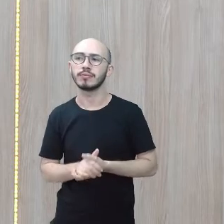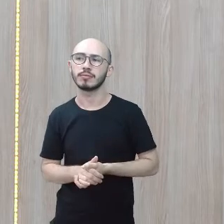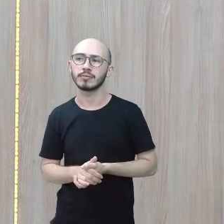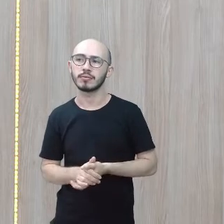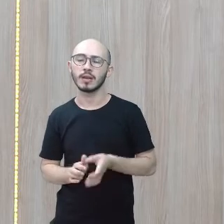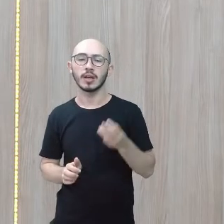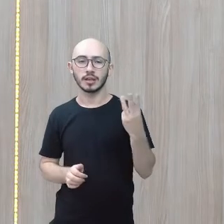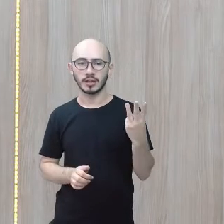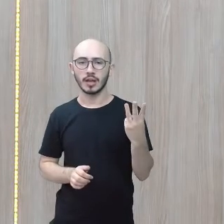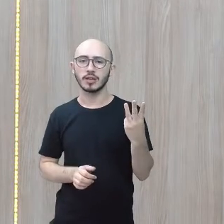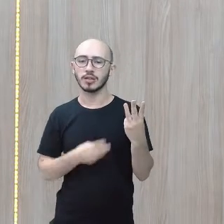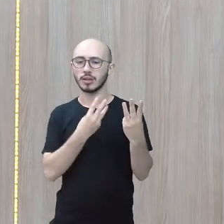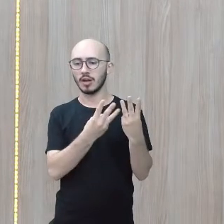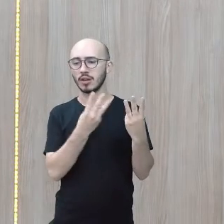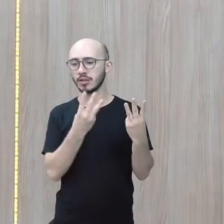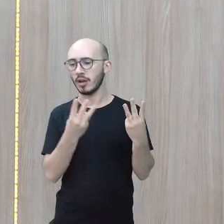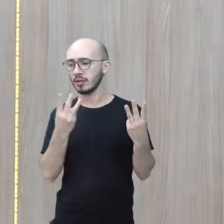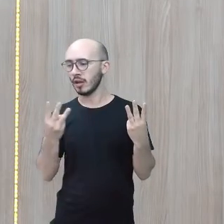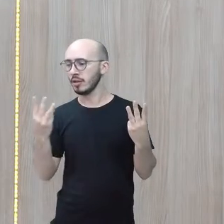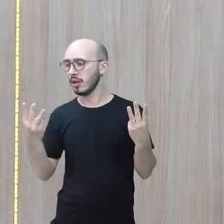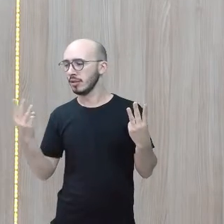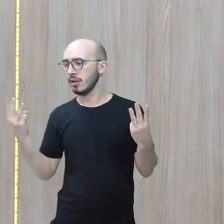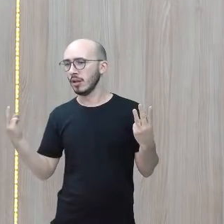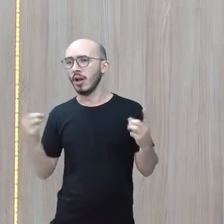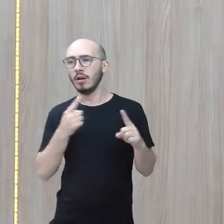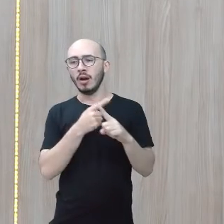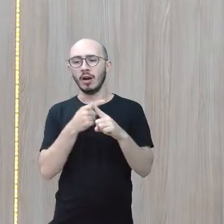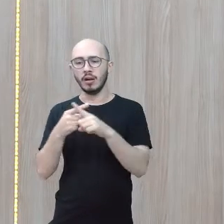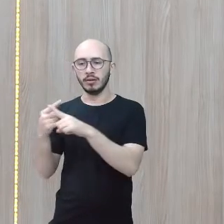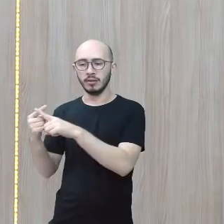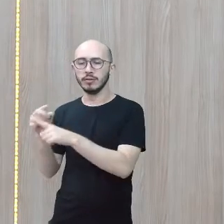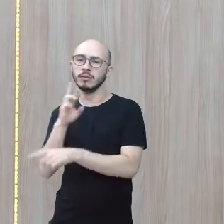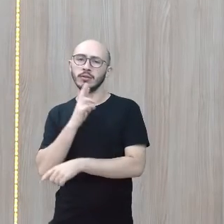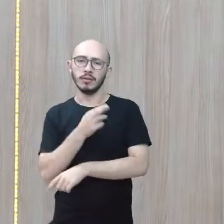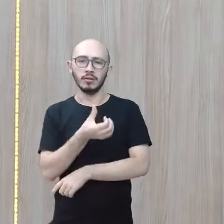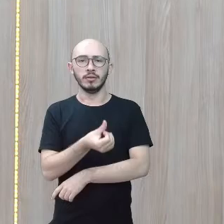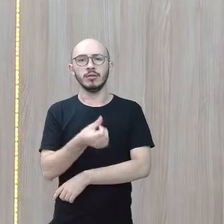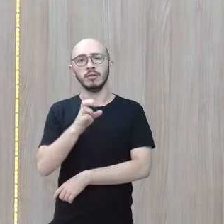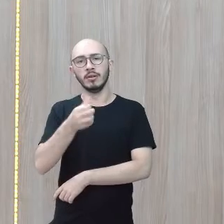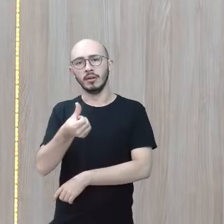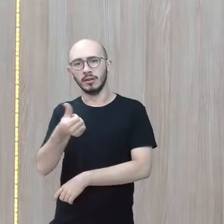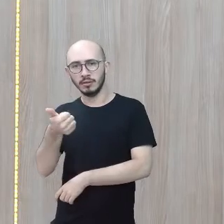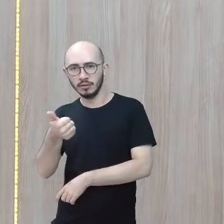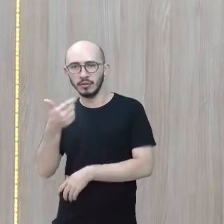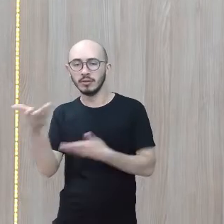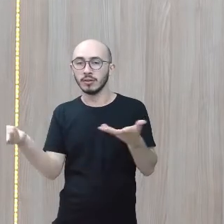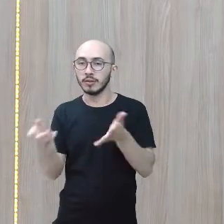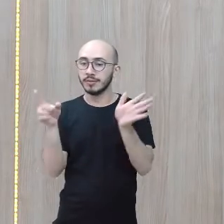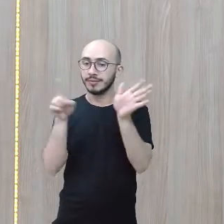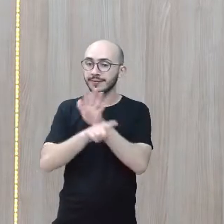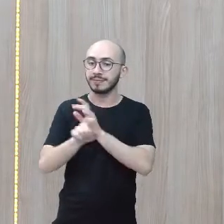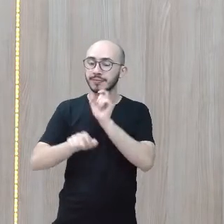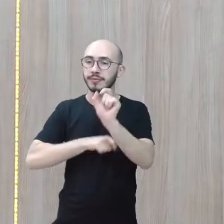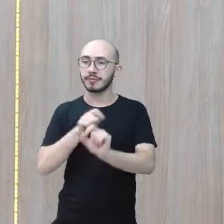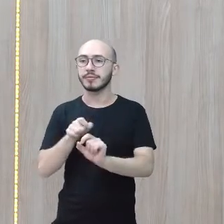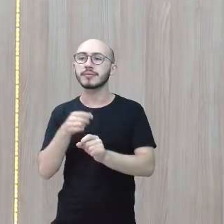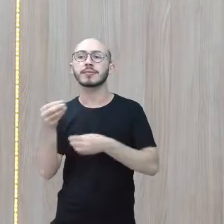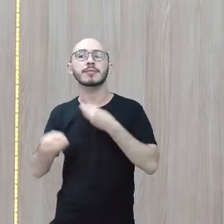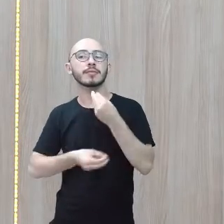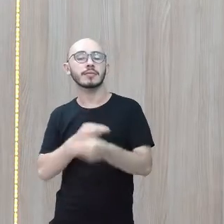Repetimos o 3 8 vezes e a multiplicação deu aquele valor. Quando agora eu estou fazendo uma pergunta para